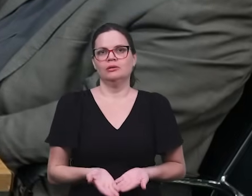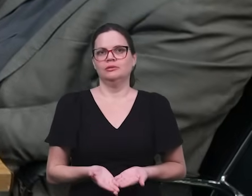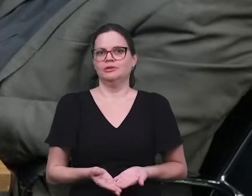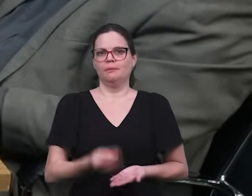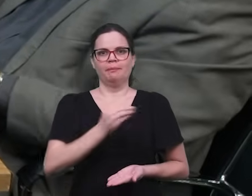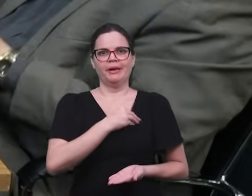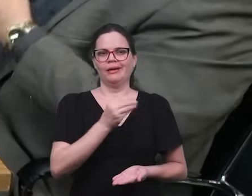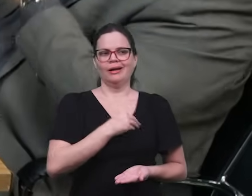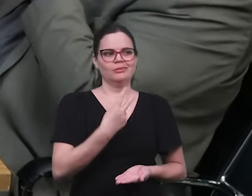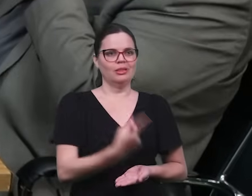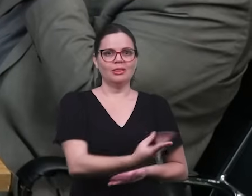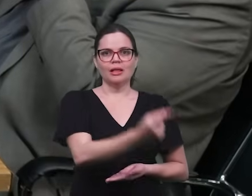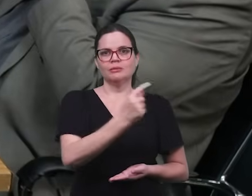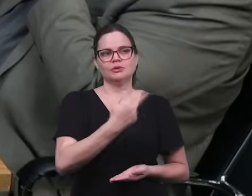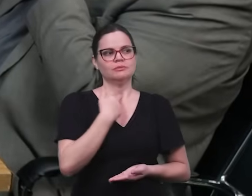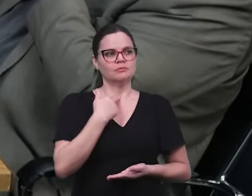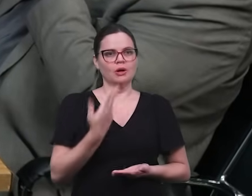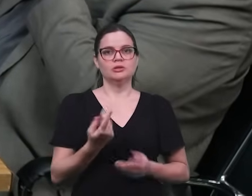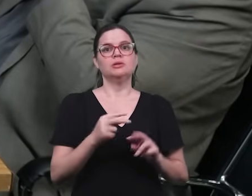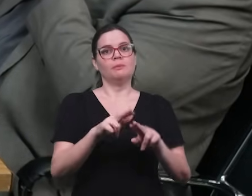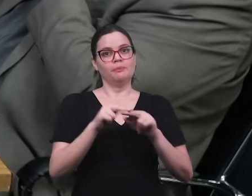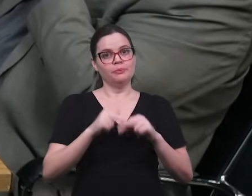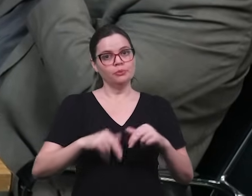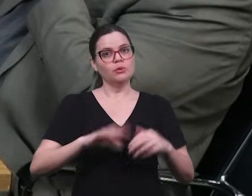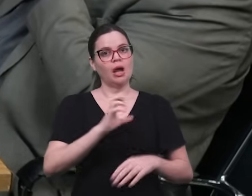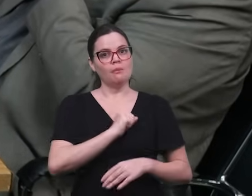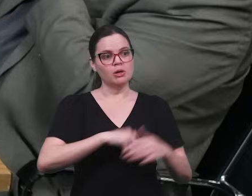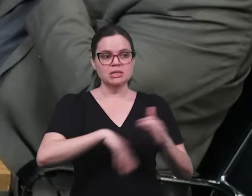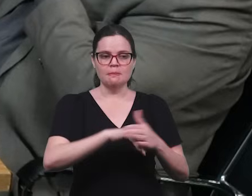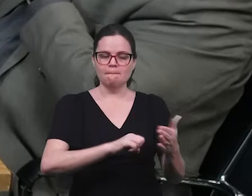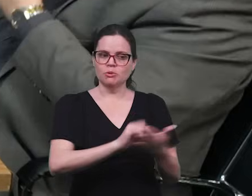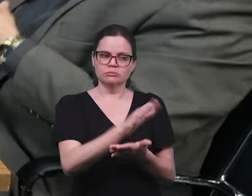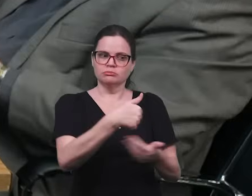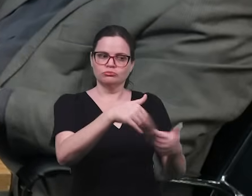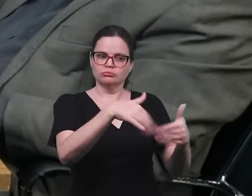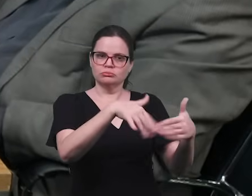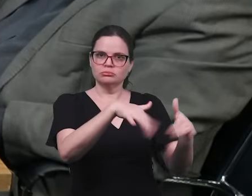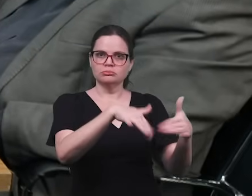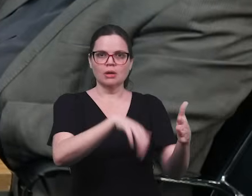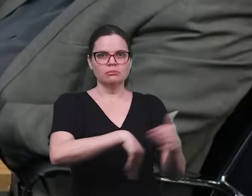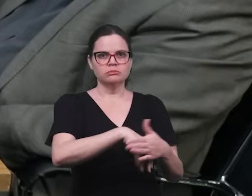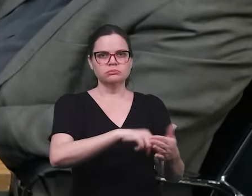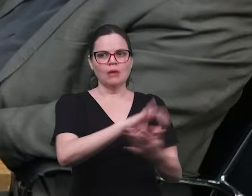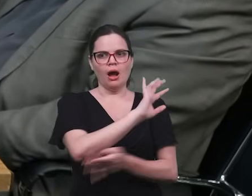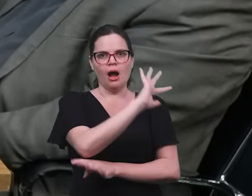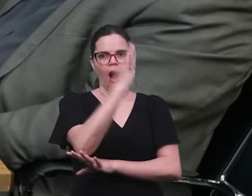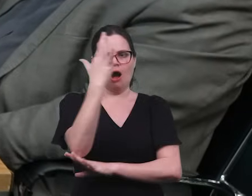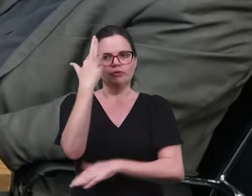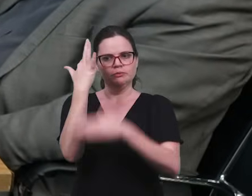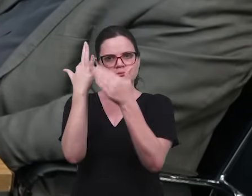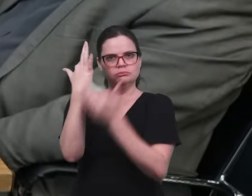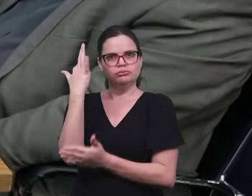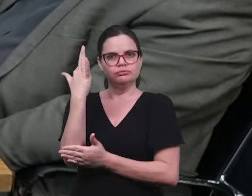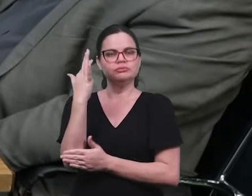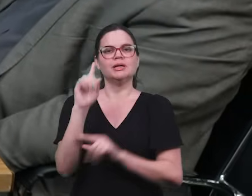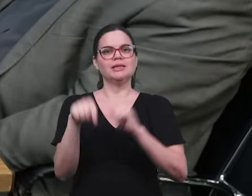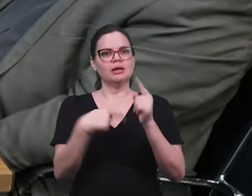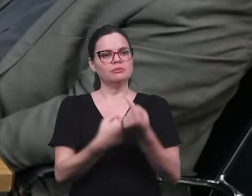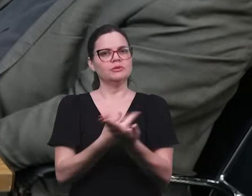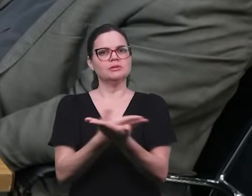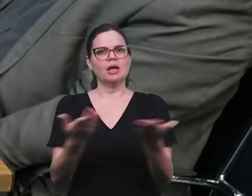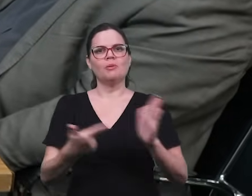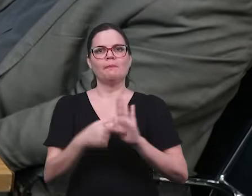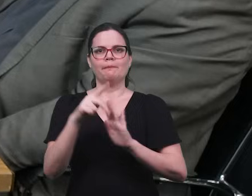pecado eternamente. Então, por amor, Deus os expulsa e depois abriu a porta em Jesus. Glória a Jesus. É